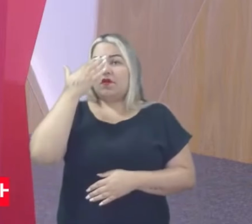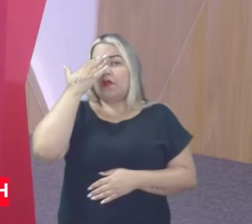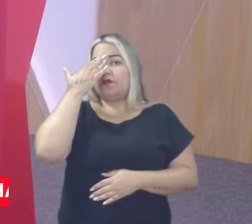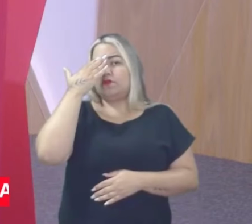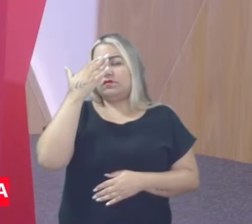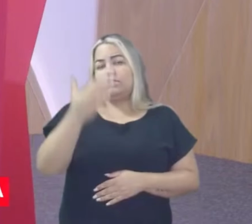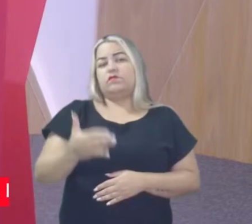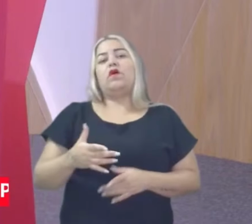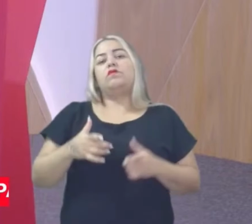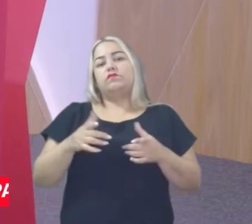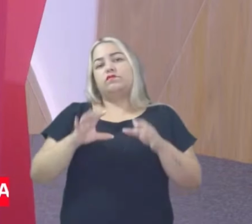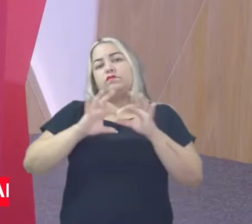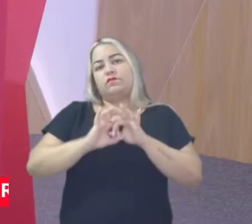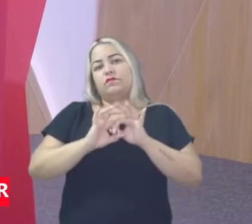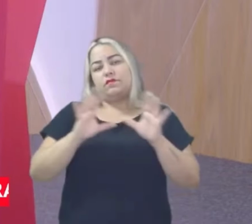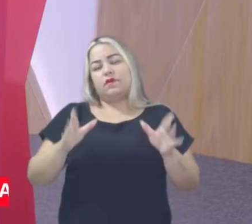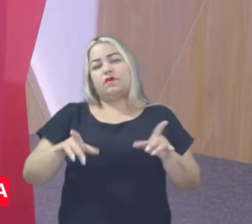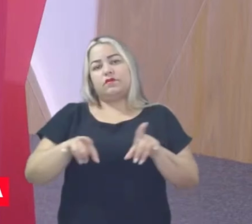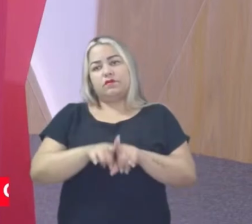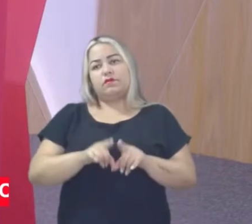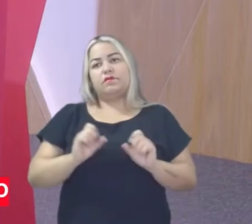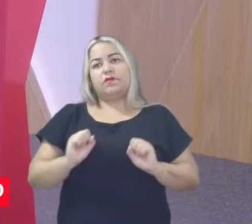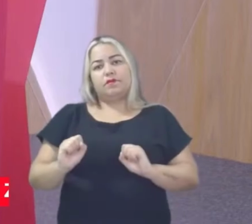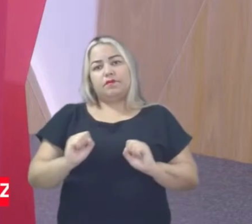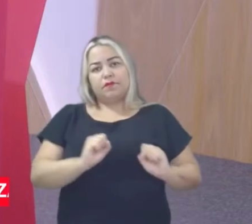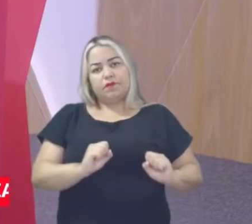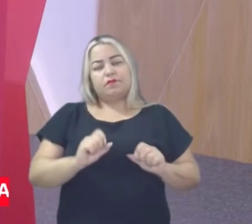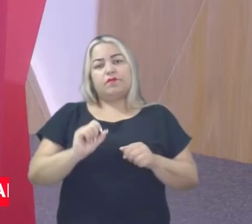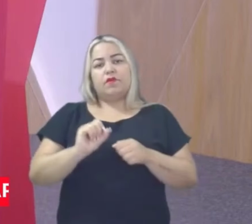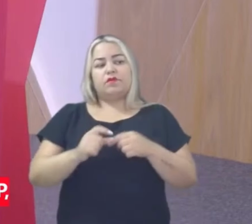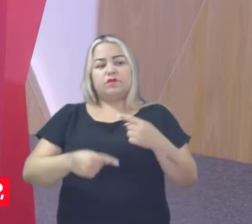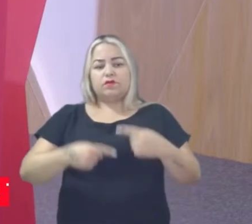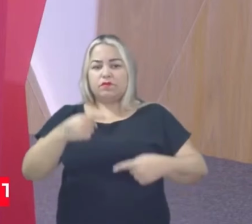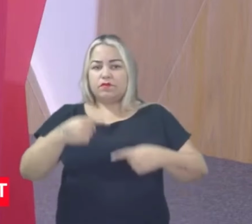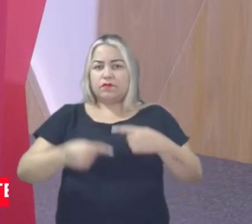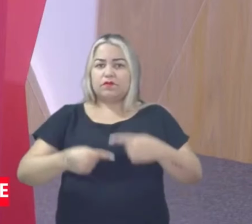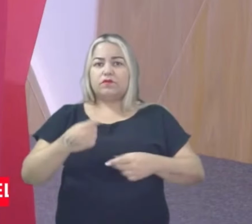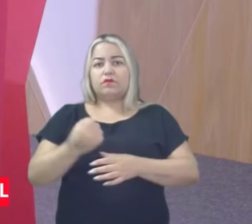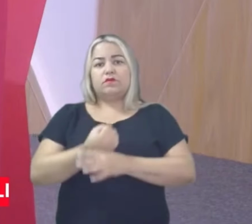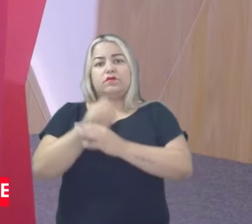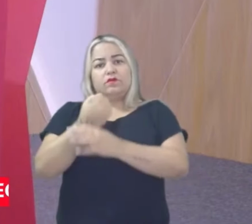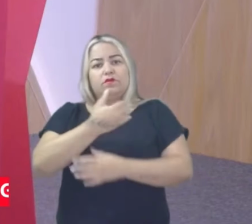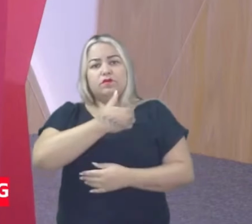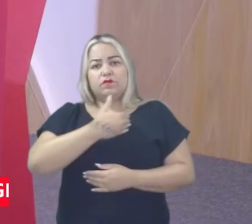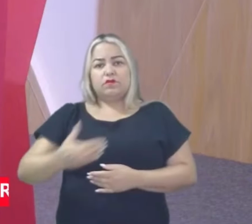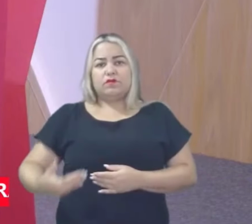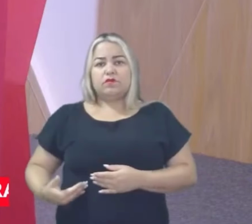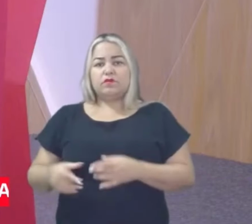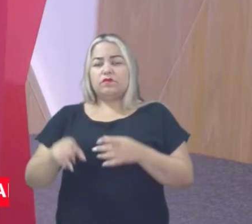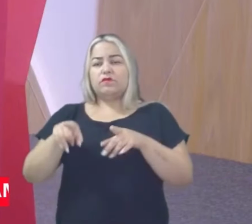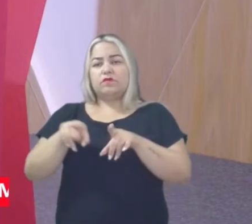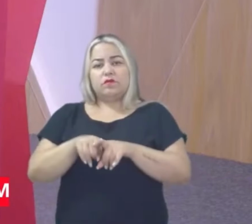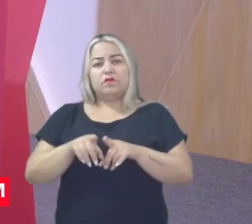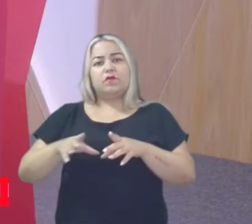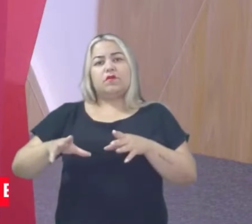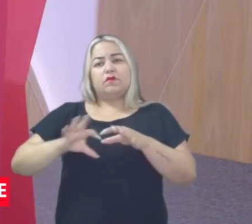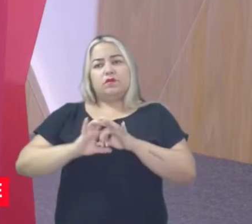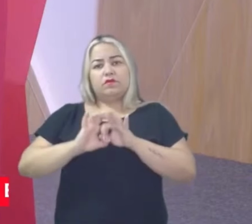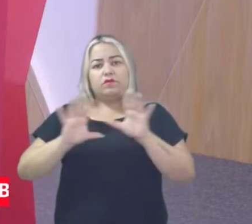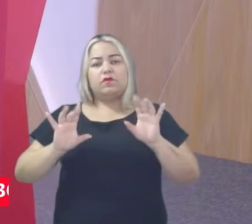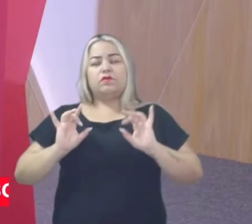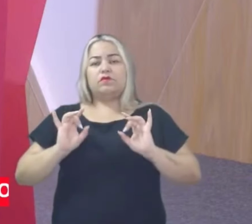o espaço concedido, agradeço aqui poder estar fazendo esse debate aqui de segurança pública e coloco a ouvidoria à disposição não